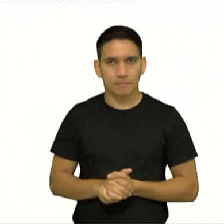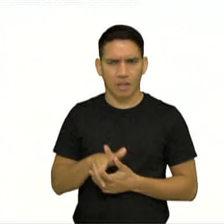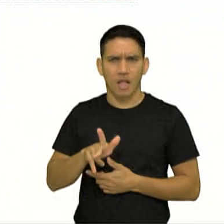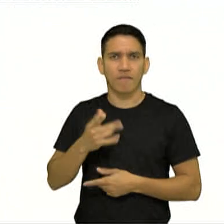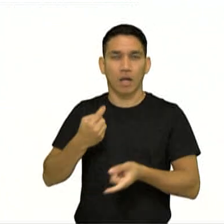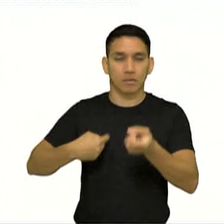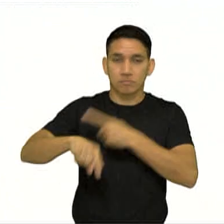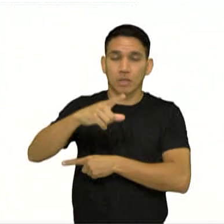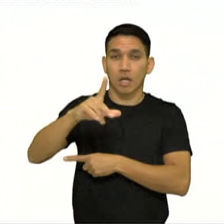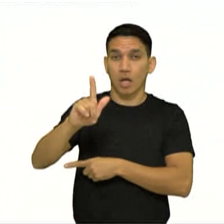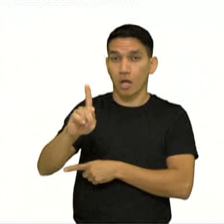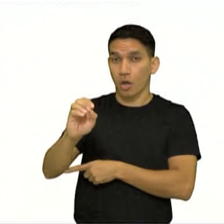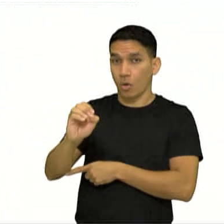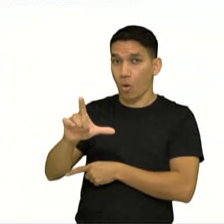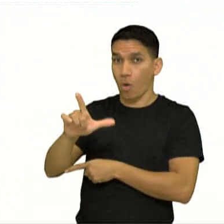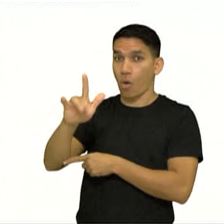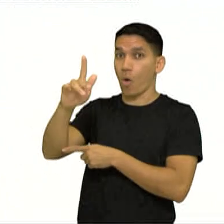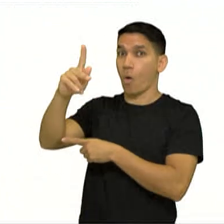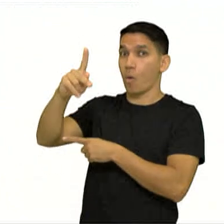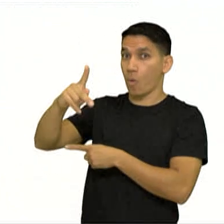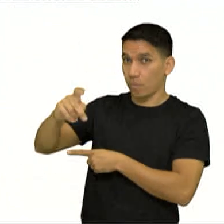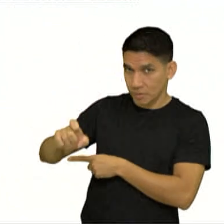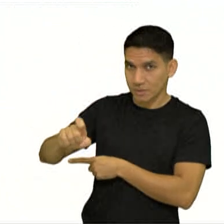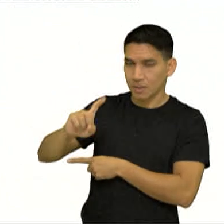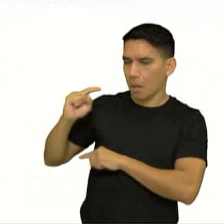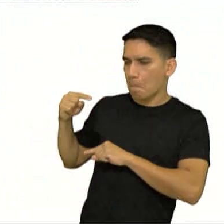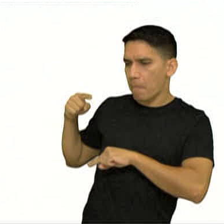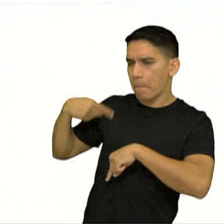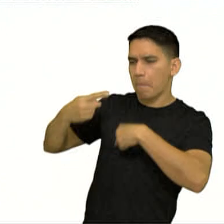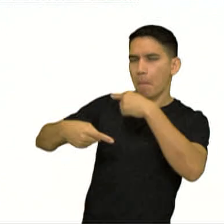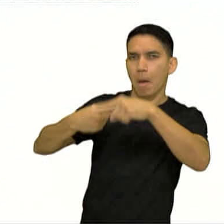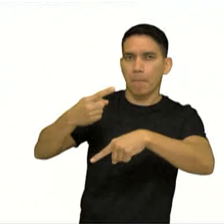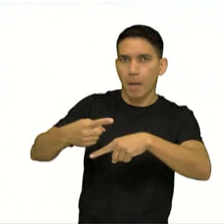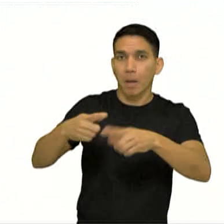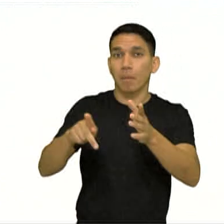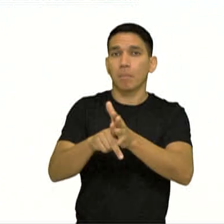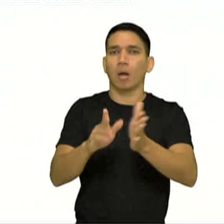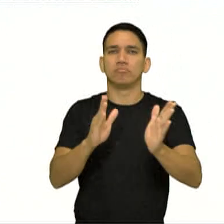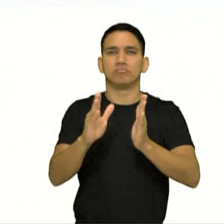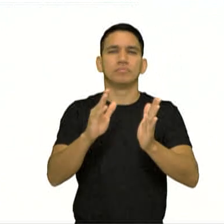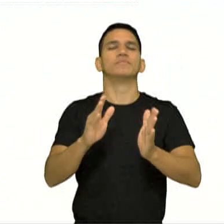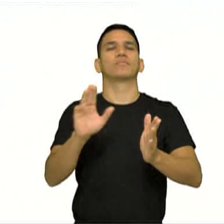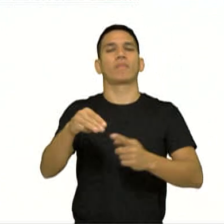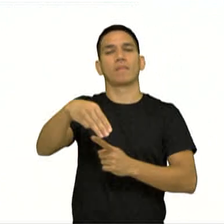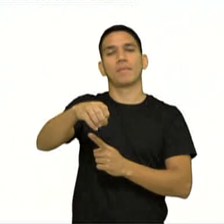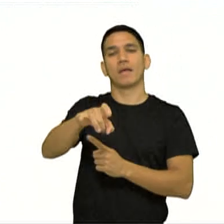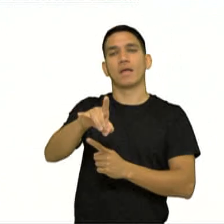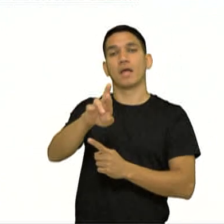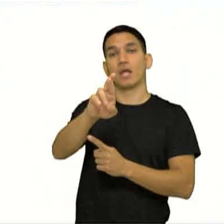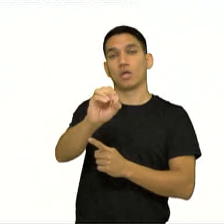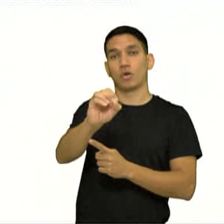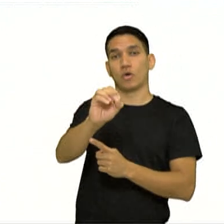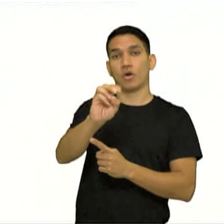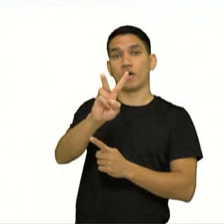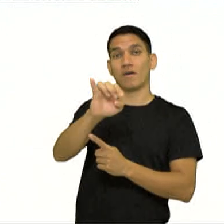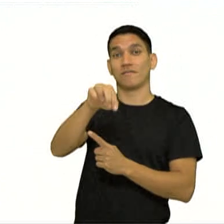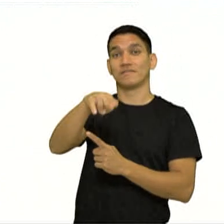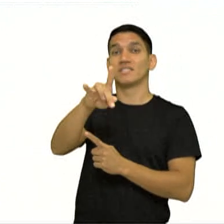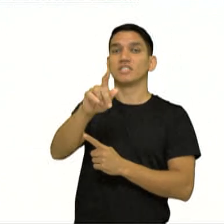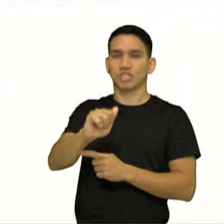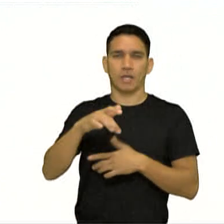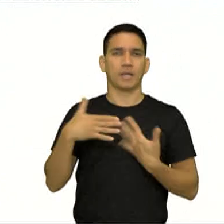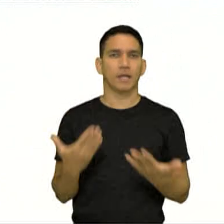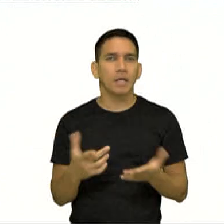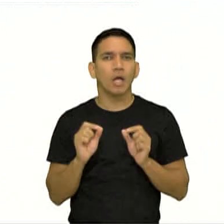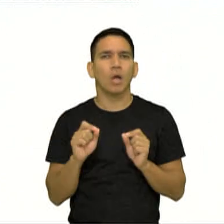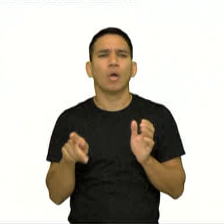um golpe ali nessa dinastia merovíngia, tá, pessoal? E o Pepino ele vai combater os